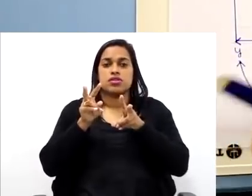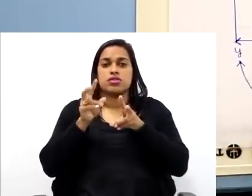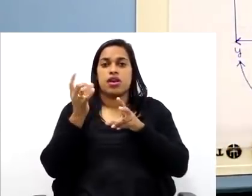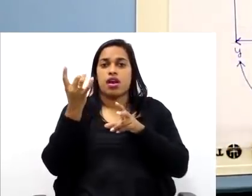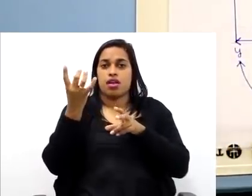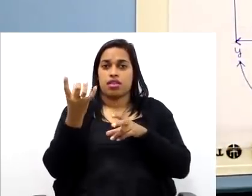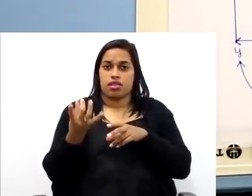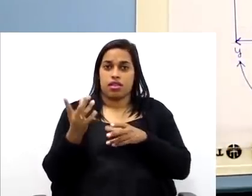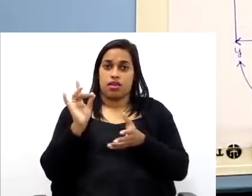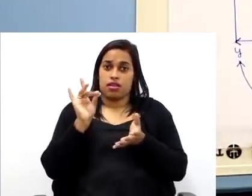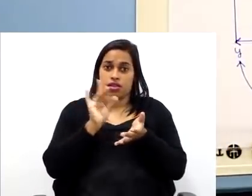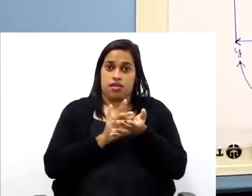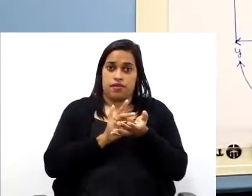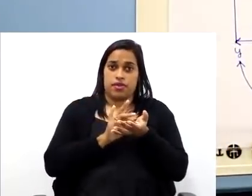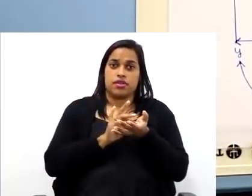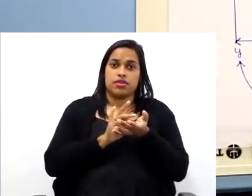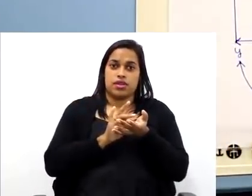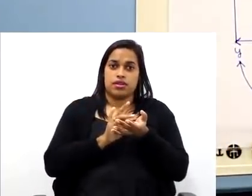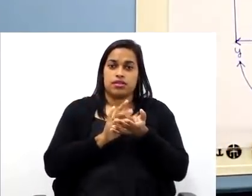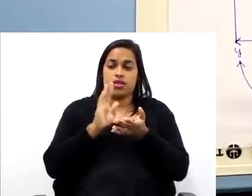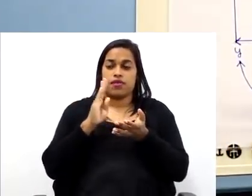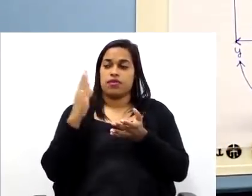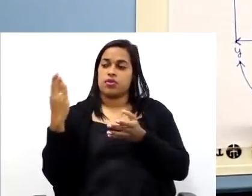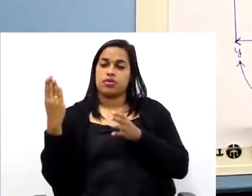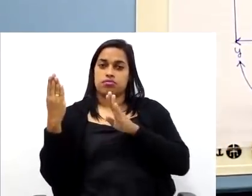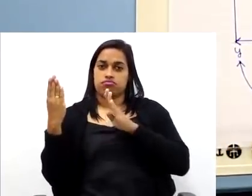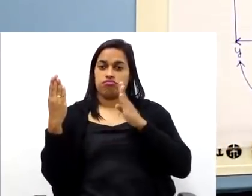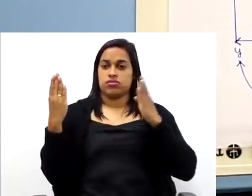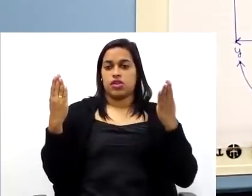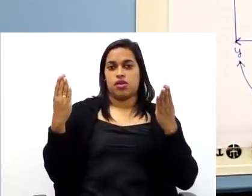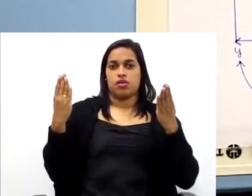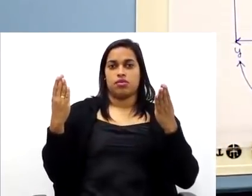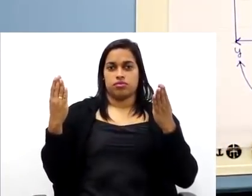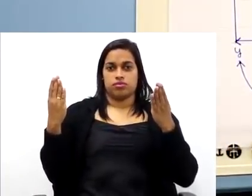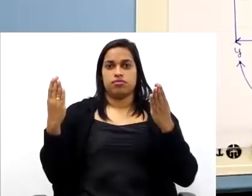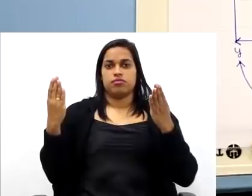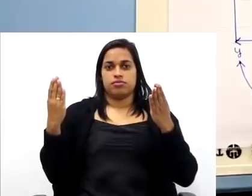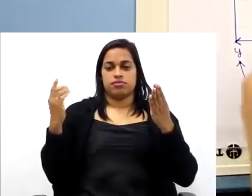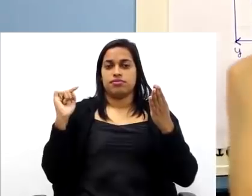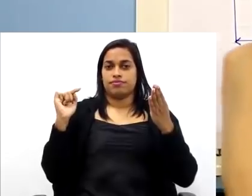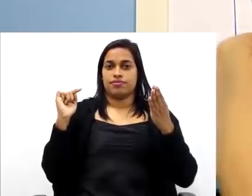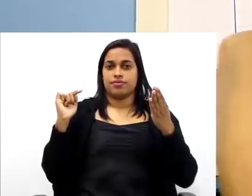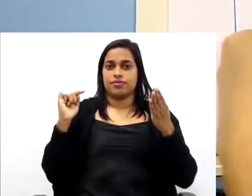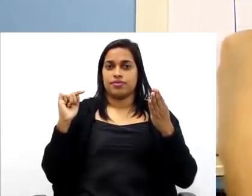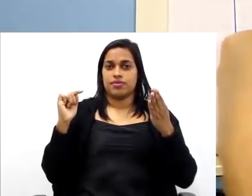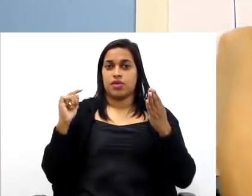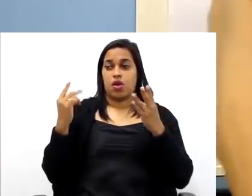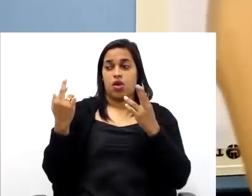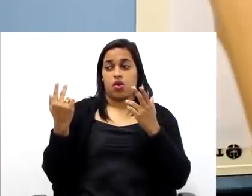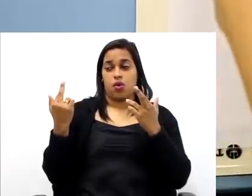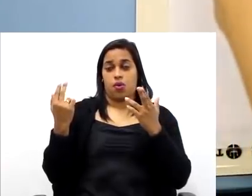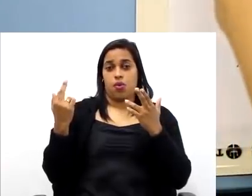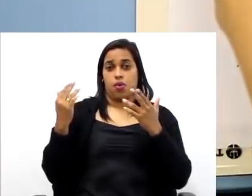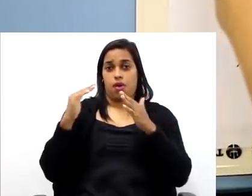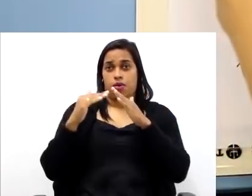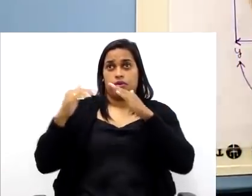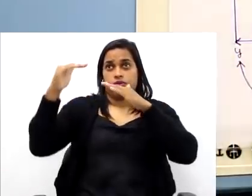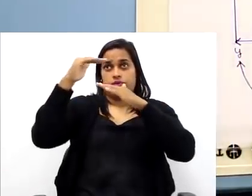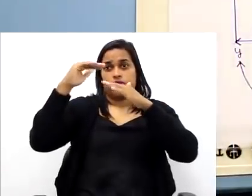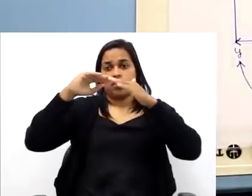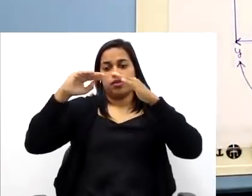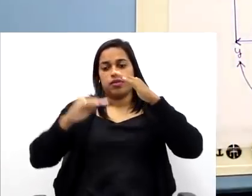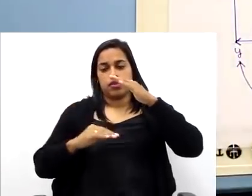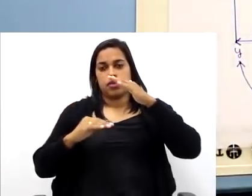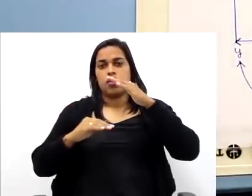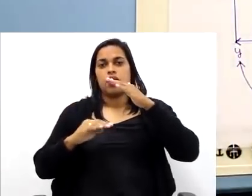na verdade. O par da frontal é a posterior, então eu mostro ela rebatida aqui. O par da superior é a inferior